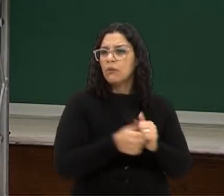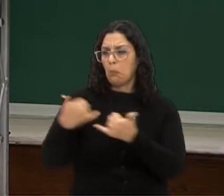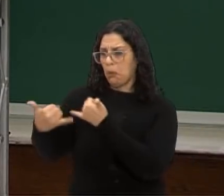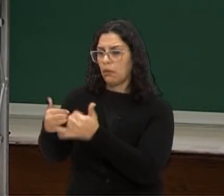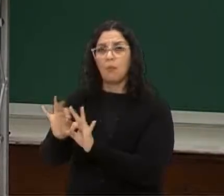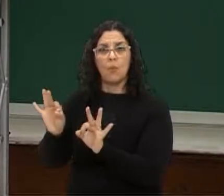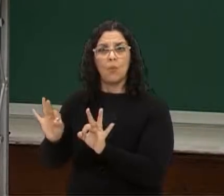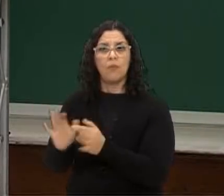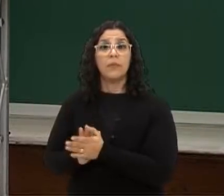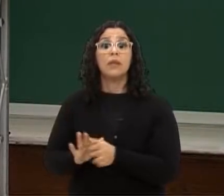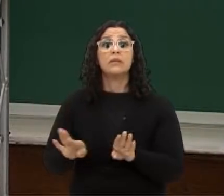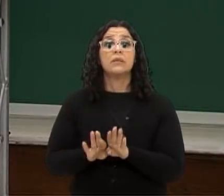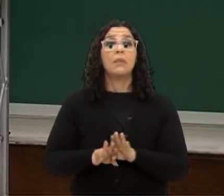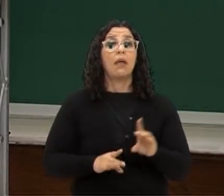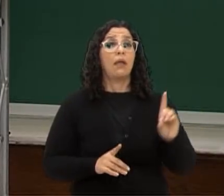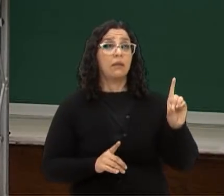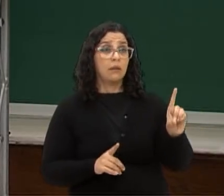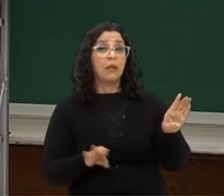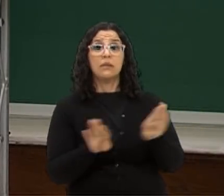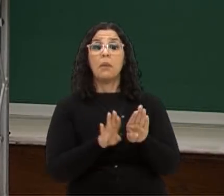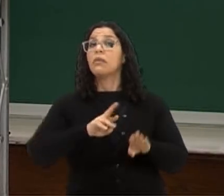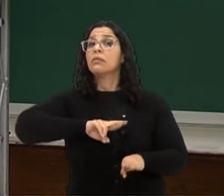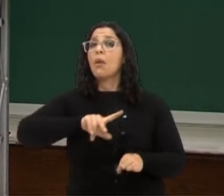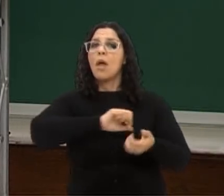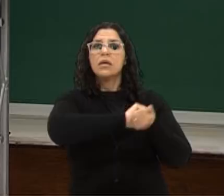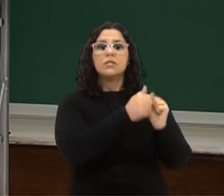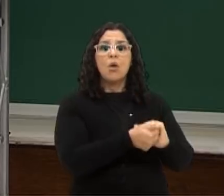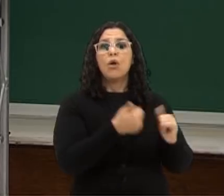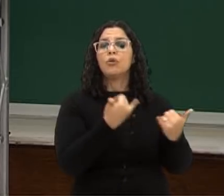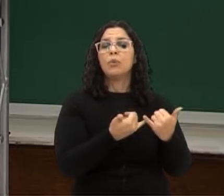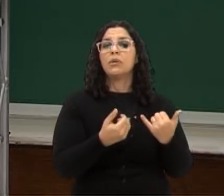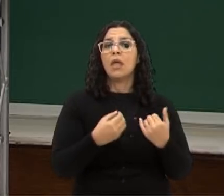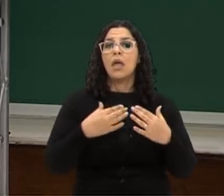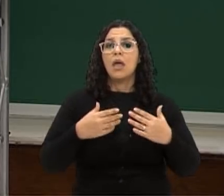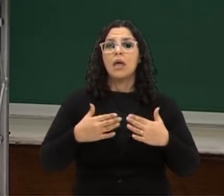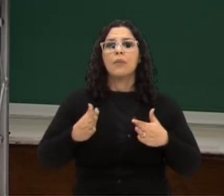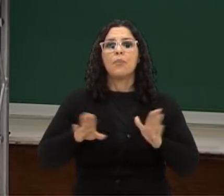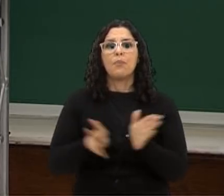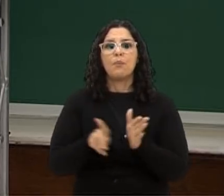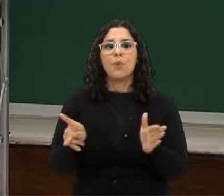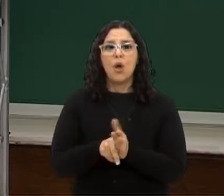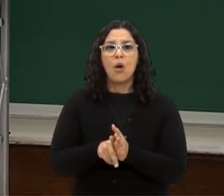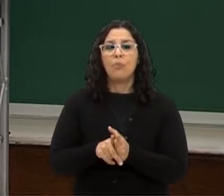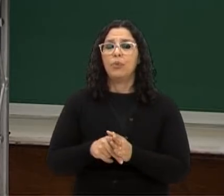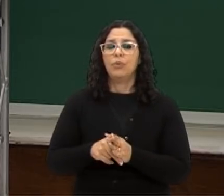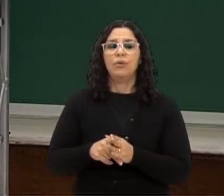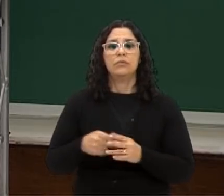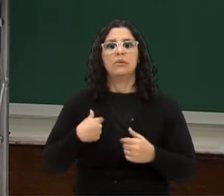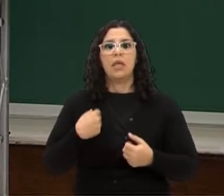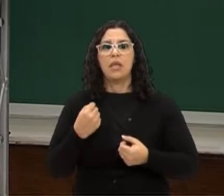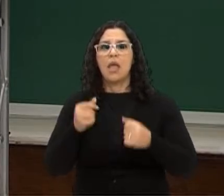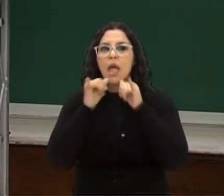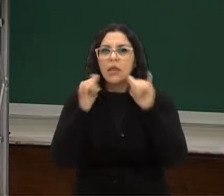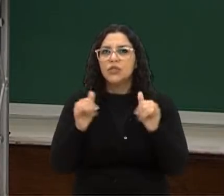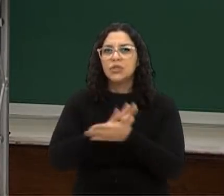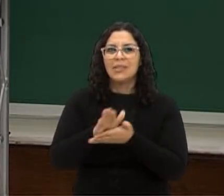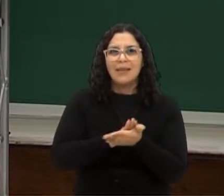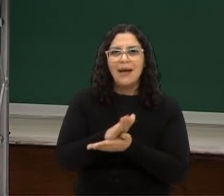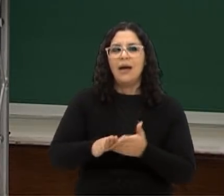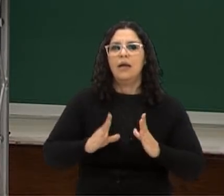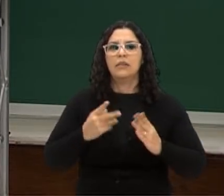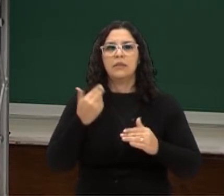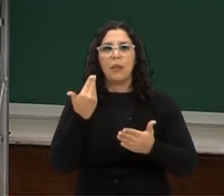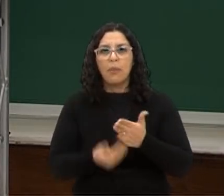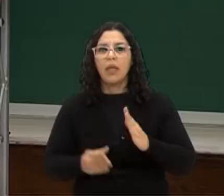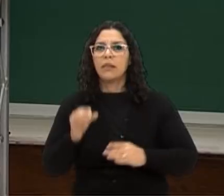esporte? Ou não é esporte por haver grande queima calórica? O esporte ele só é esporte quando tem queima calórica, quando